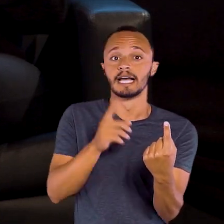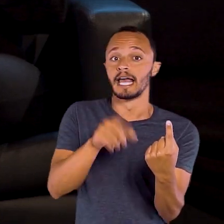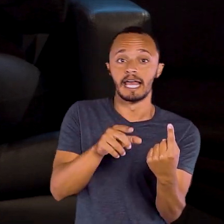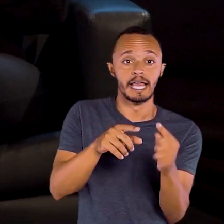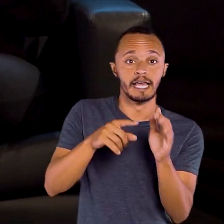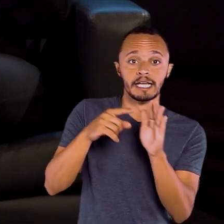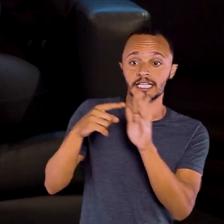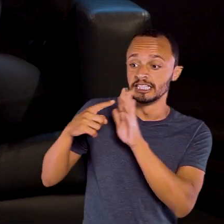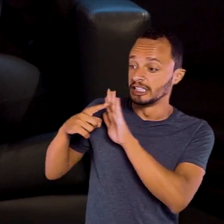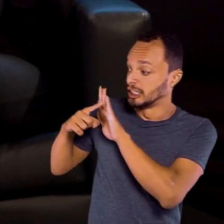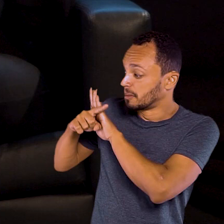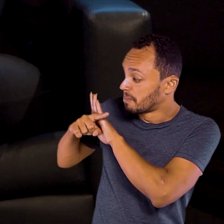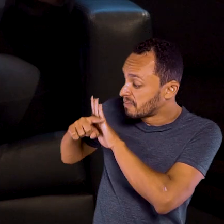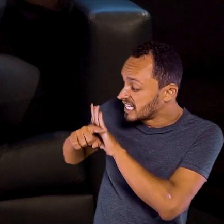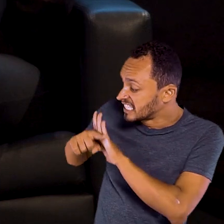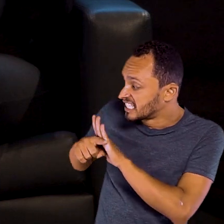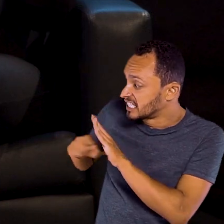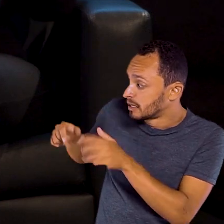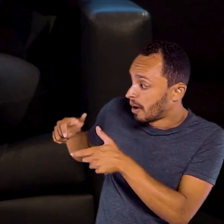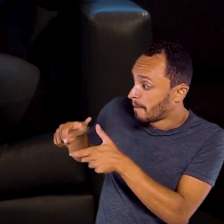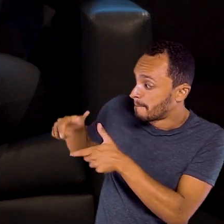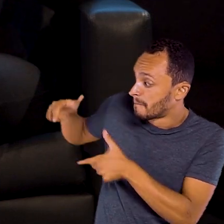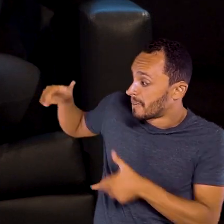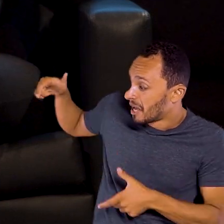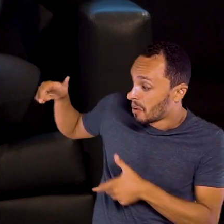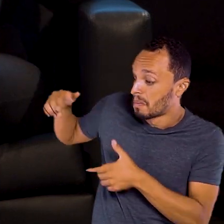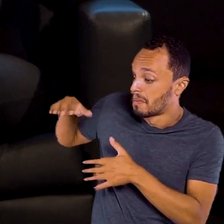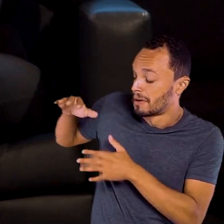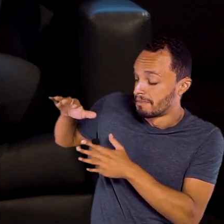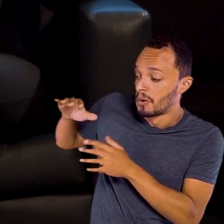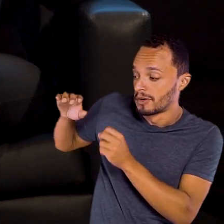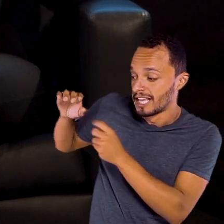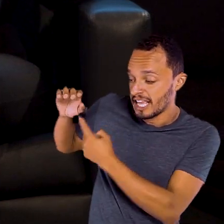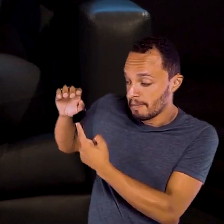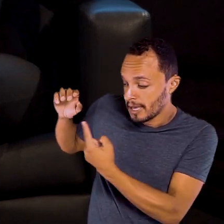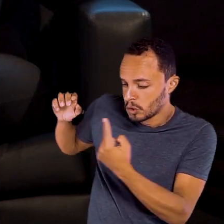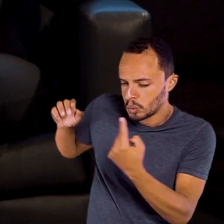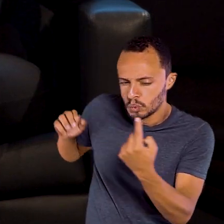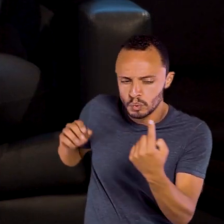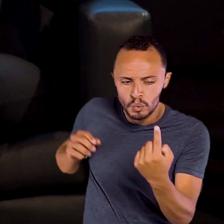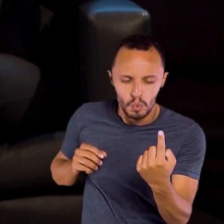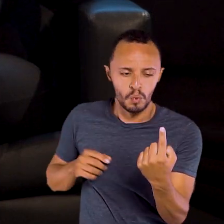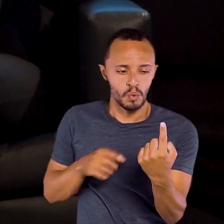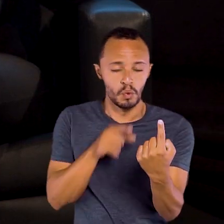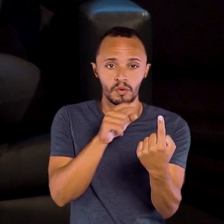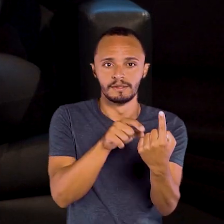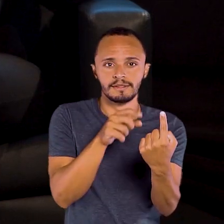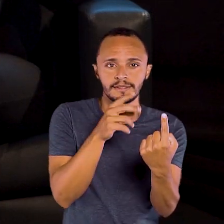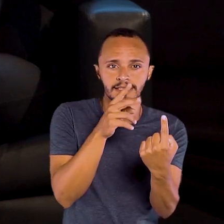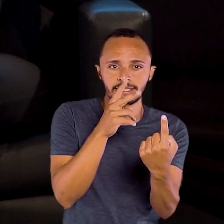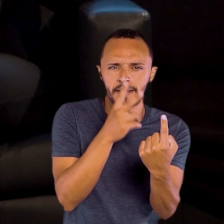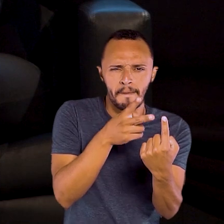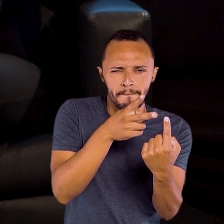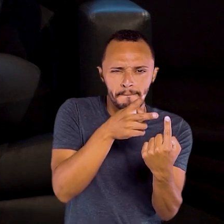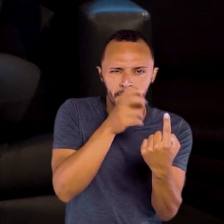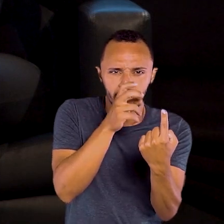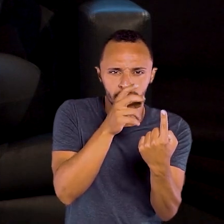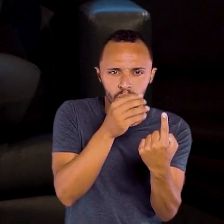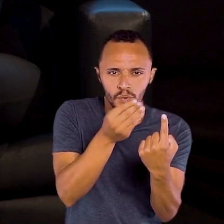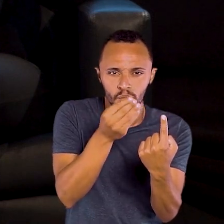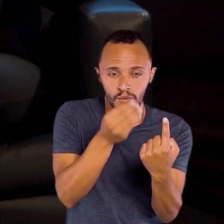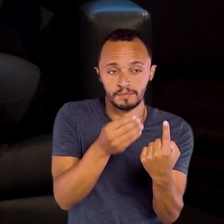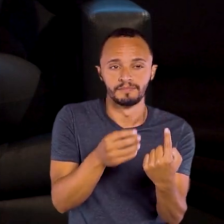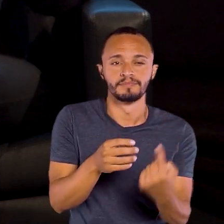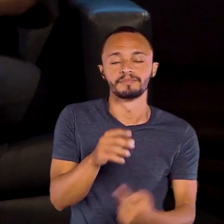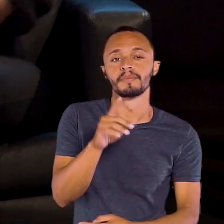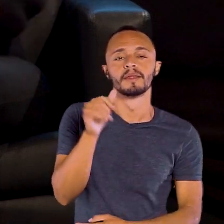pesquisas, né? Sempre que um pesquisador, por exemplo, tem uma historiadora baiana que eu gosto